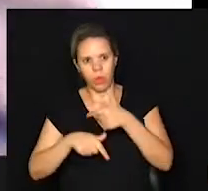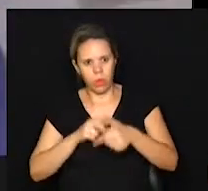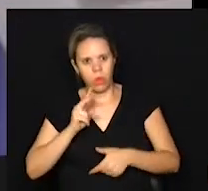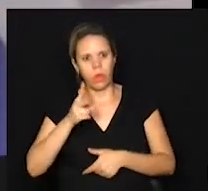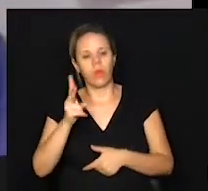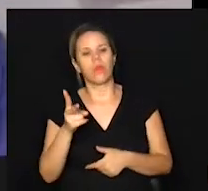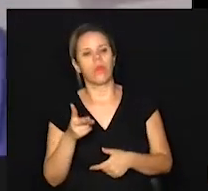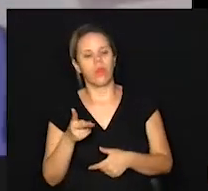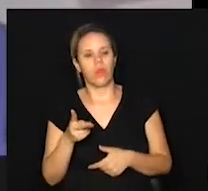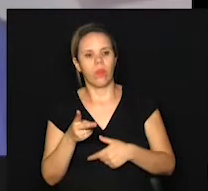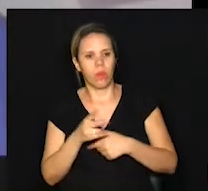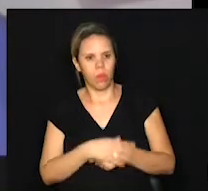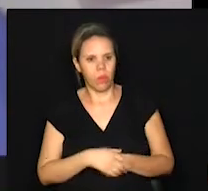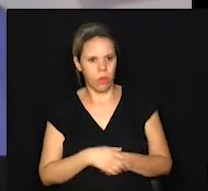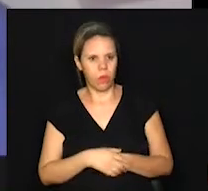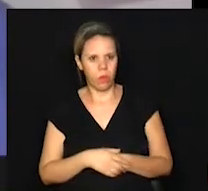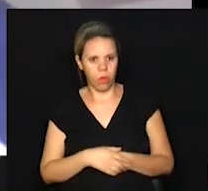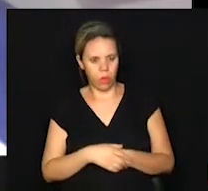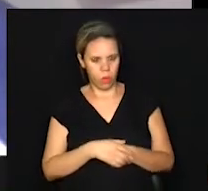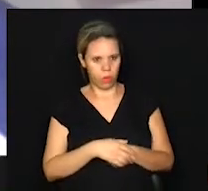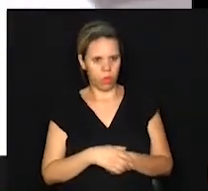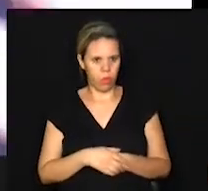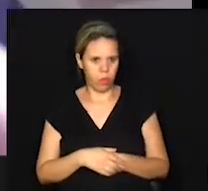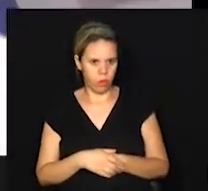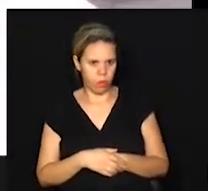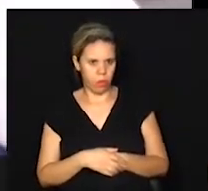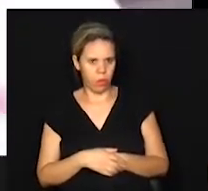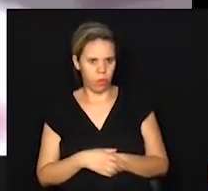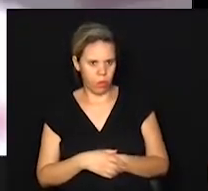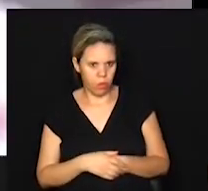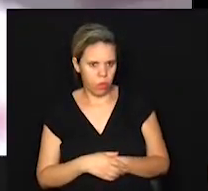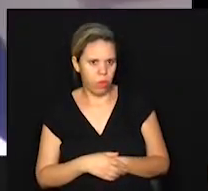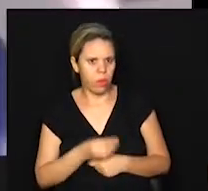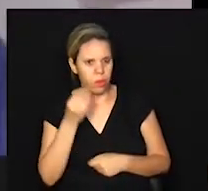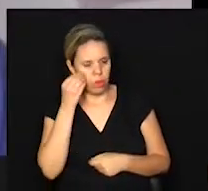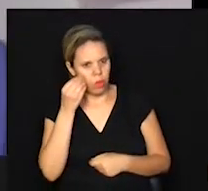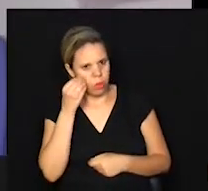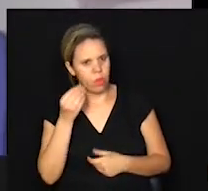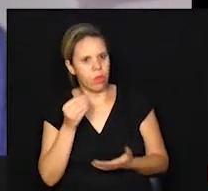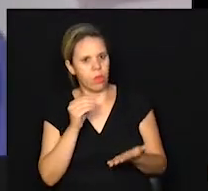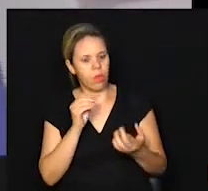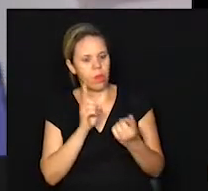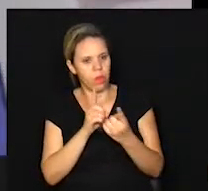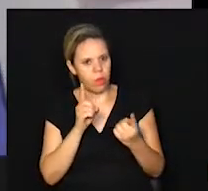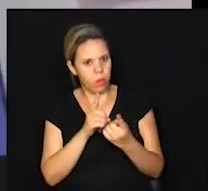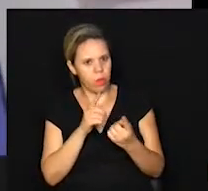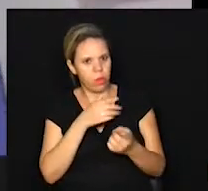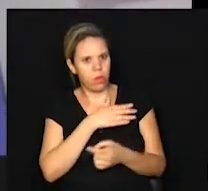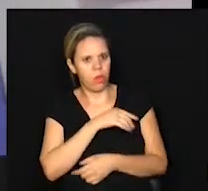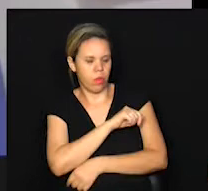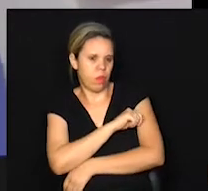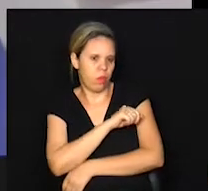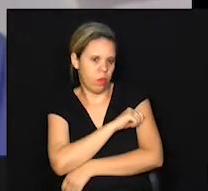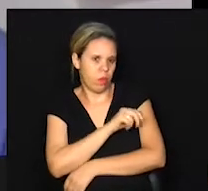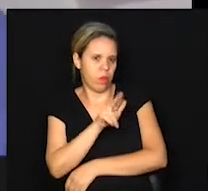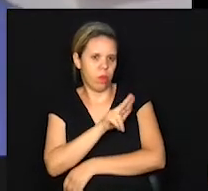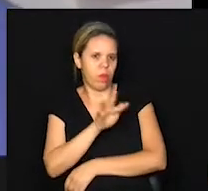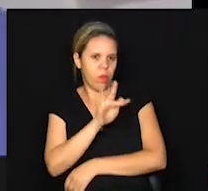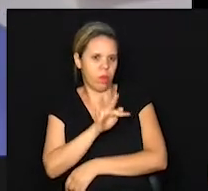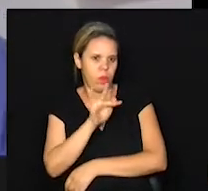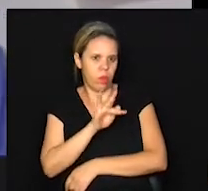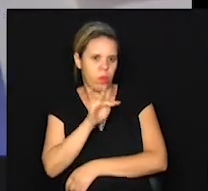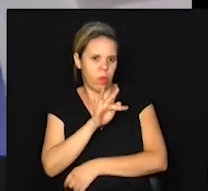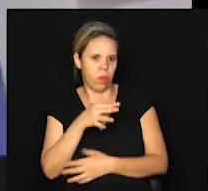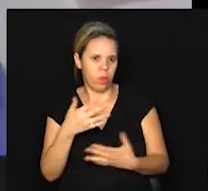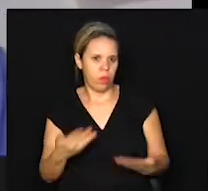de forma a tentar satisfazer as demandas dos alunos da universidade nesse sentido.